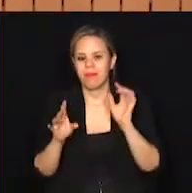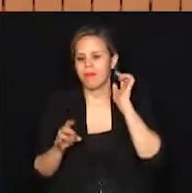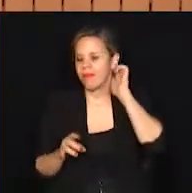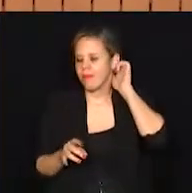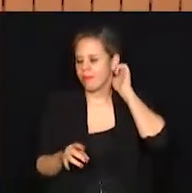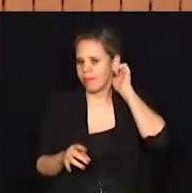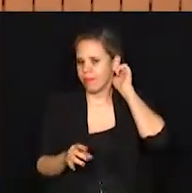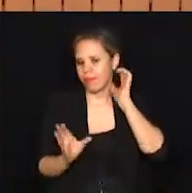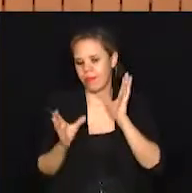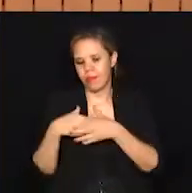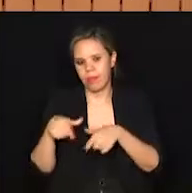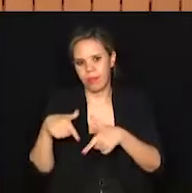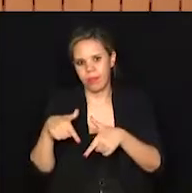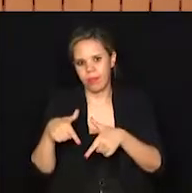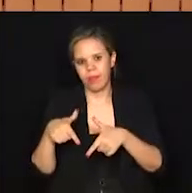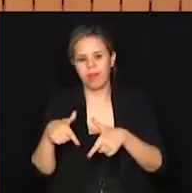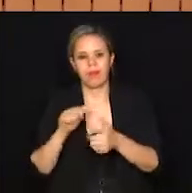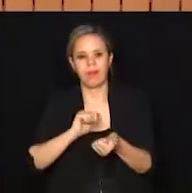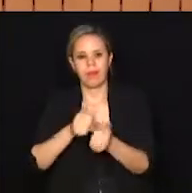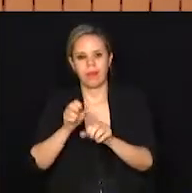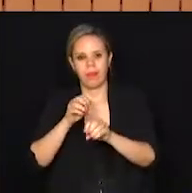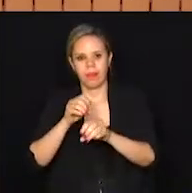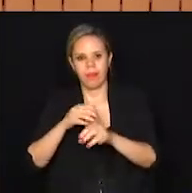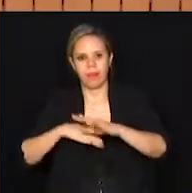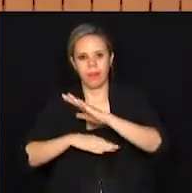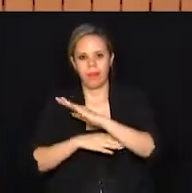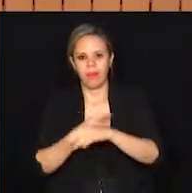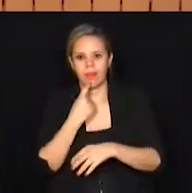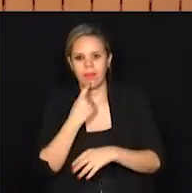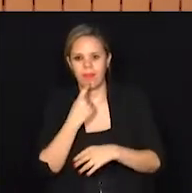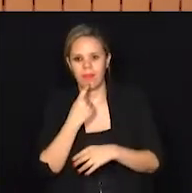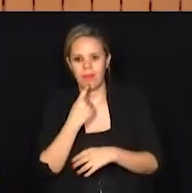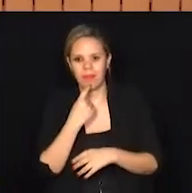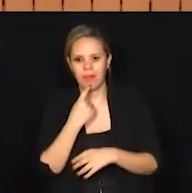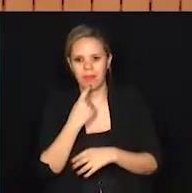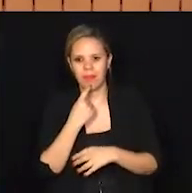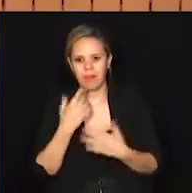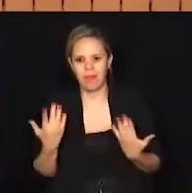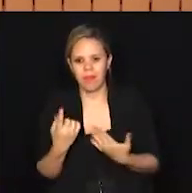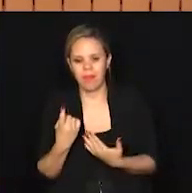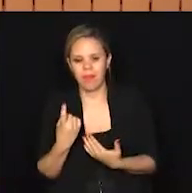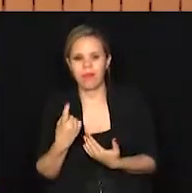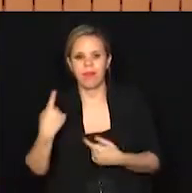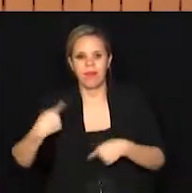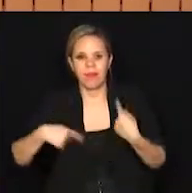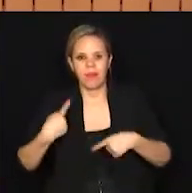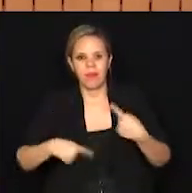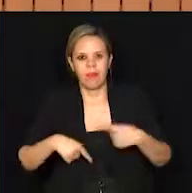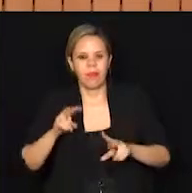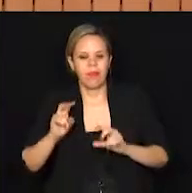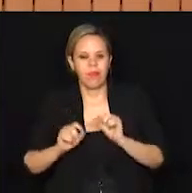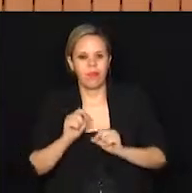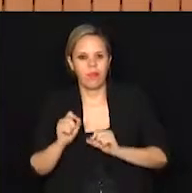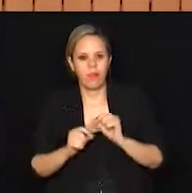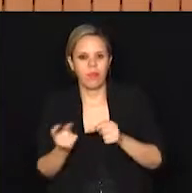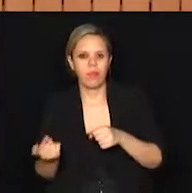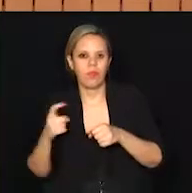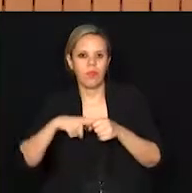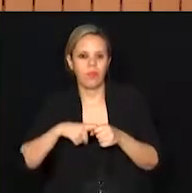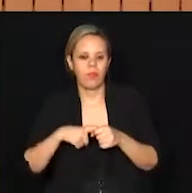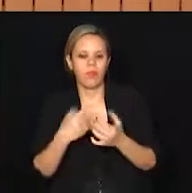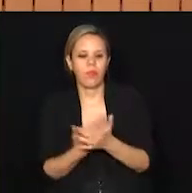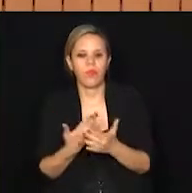Comissão de Educação e Esporte da Câmara Municipal de Campinas, que tem como pauta única a discussão sobre o retorno às aulas